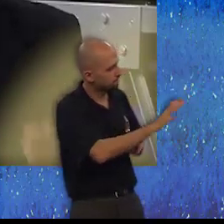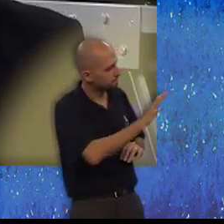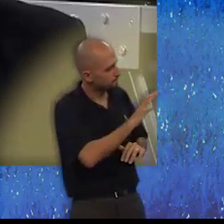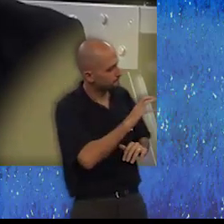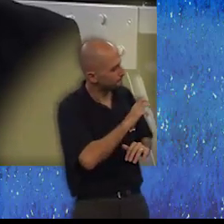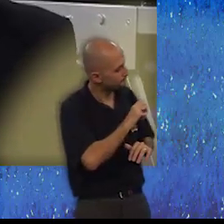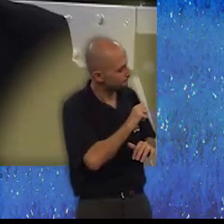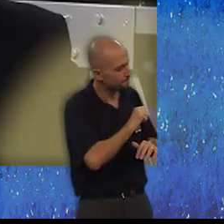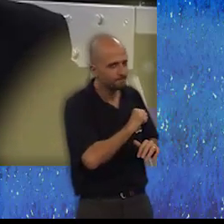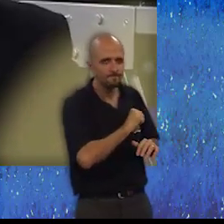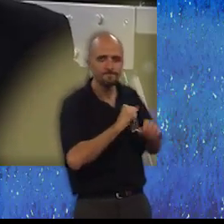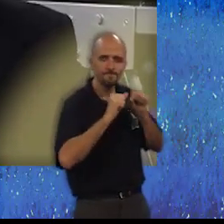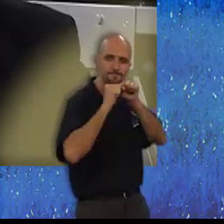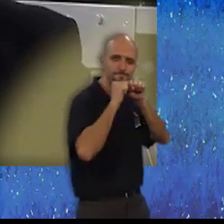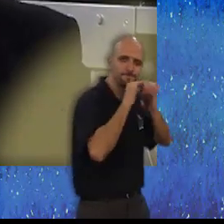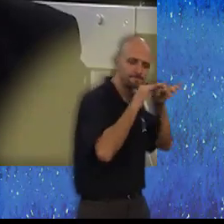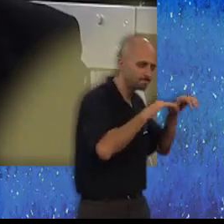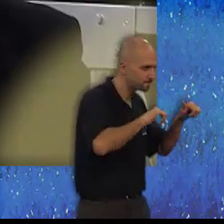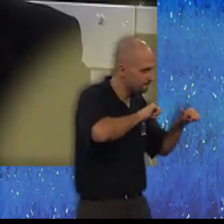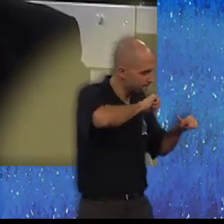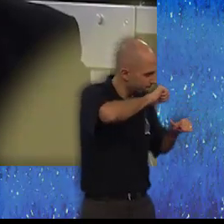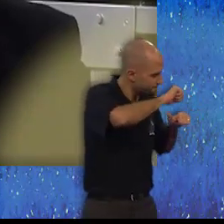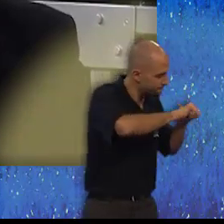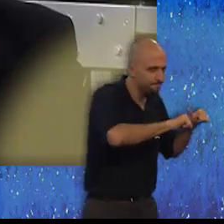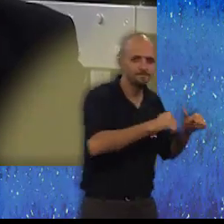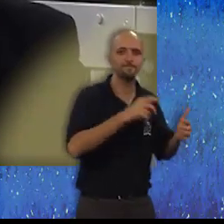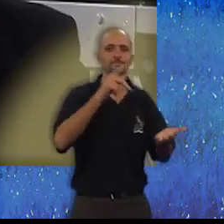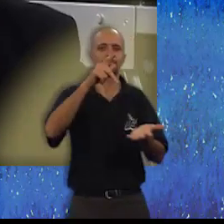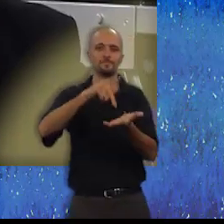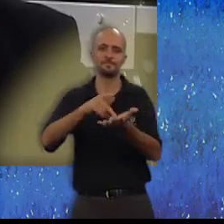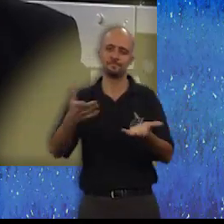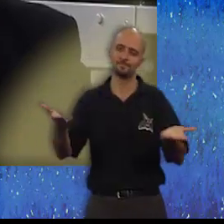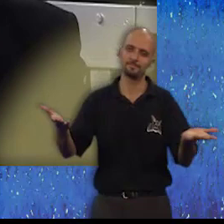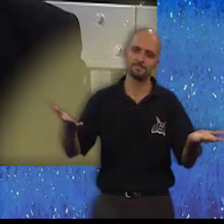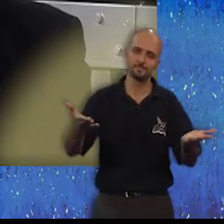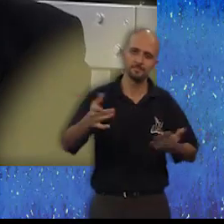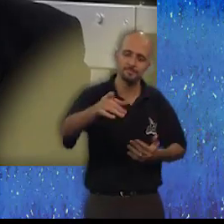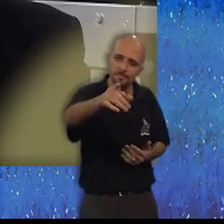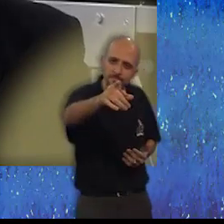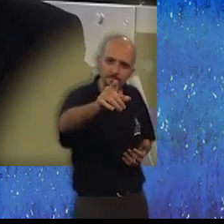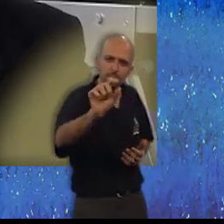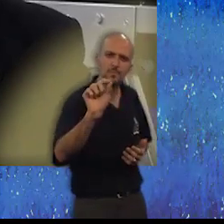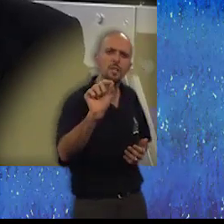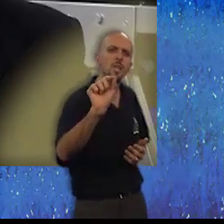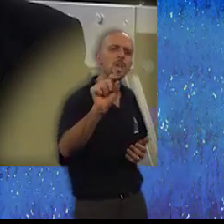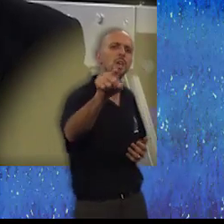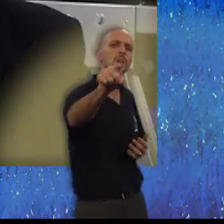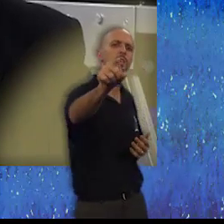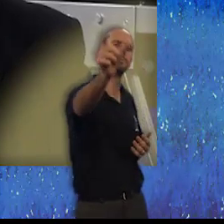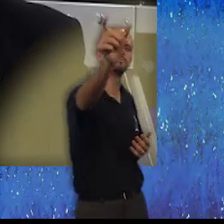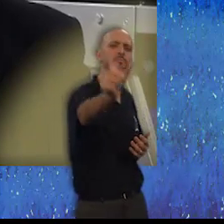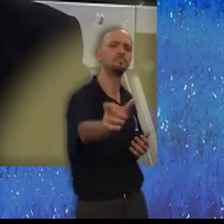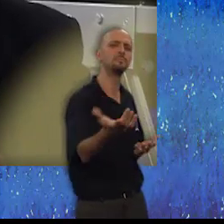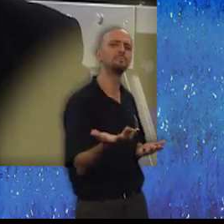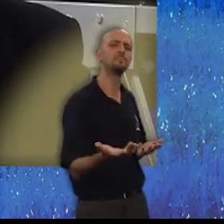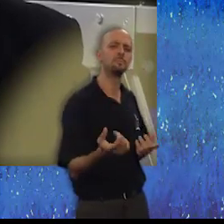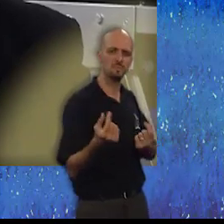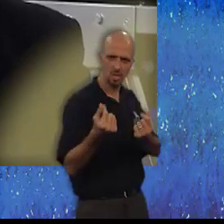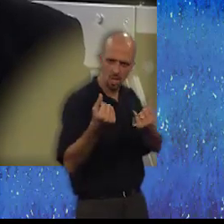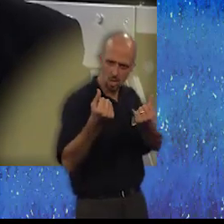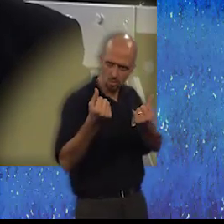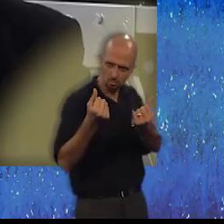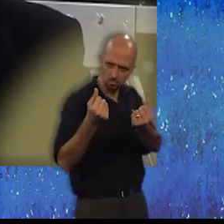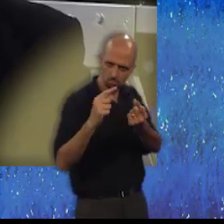o abençoa e o transforma. Meu amigo, e você? Quem é você? Você é um